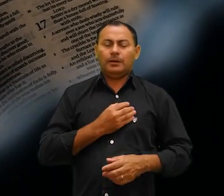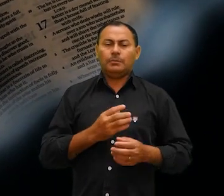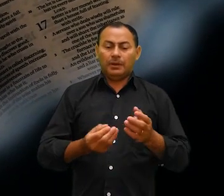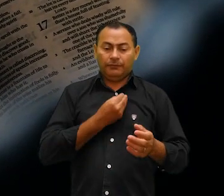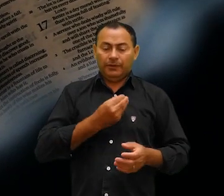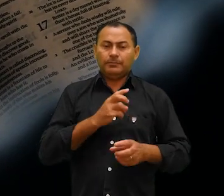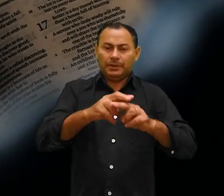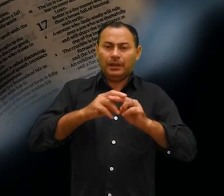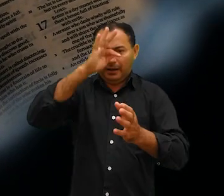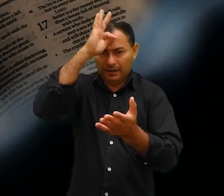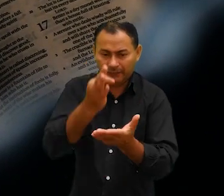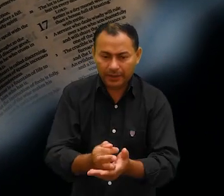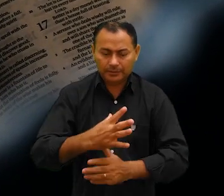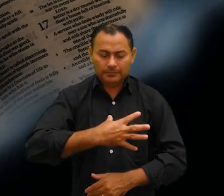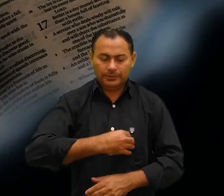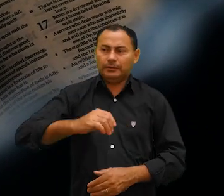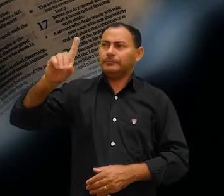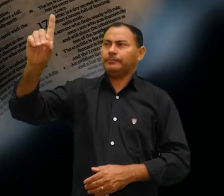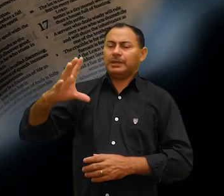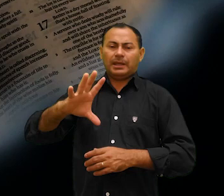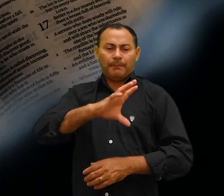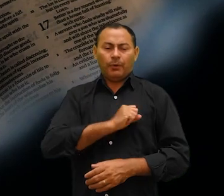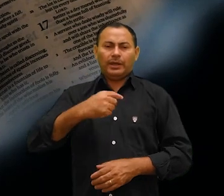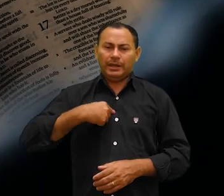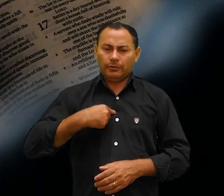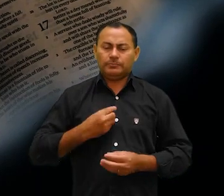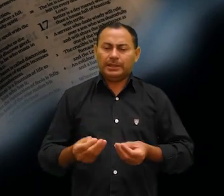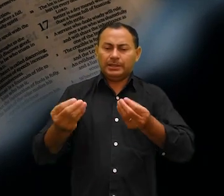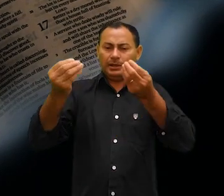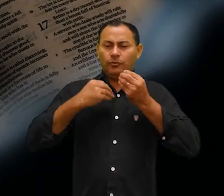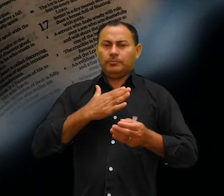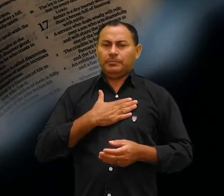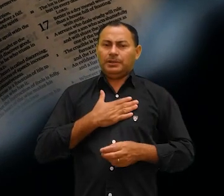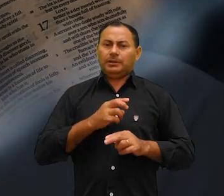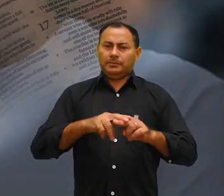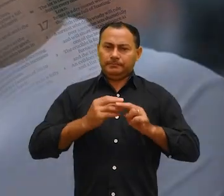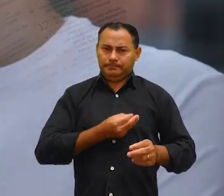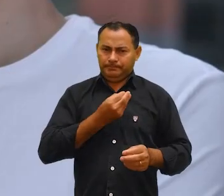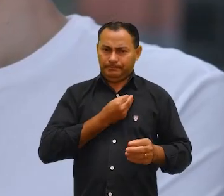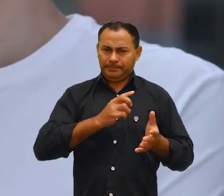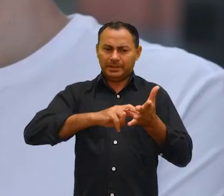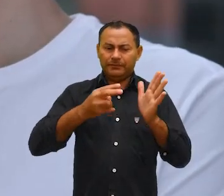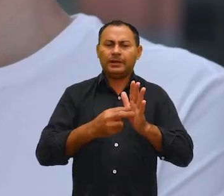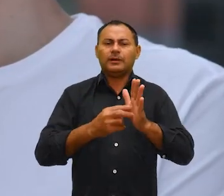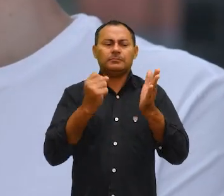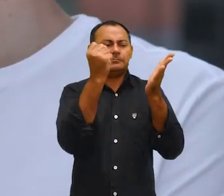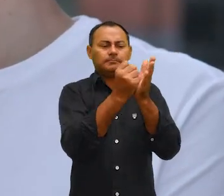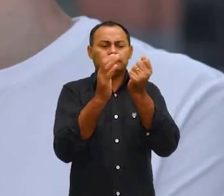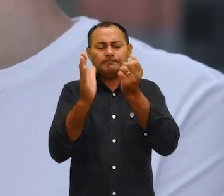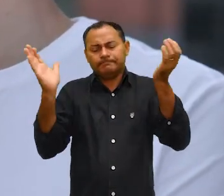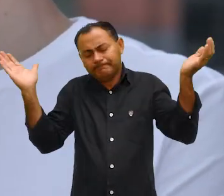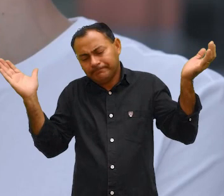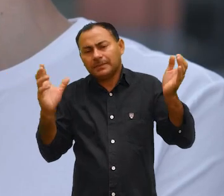corpo, vivo-a pela fé no Filho de Deus, que me amou e se entregou por mim." O que significa ser crucificado